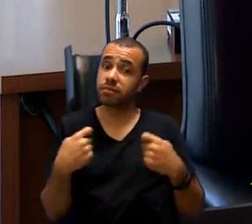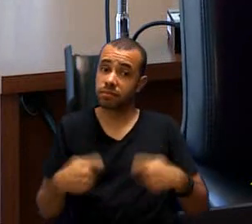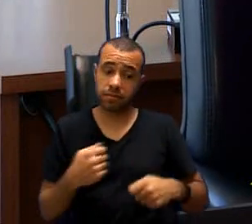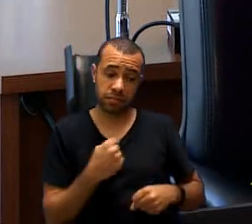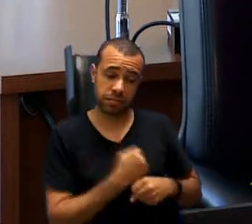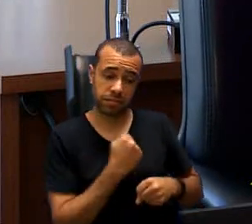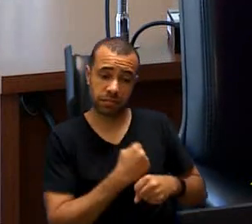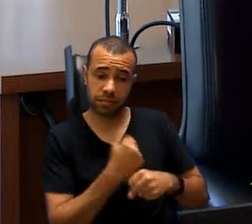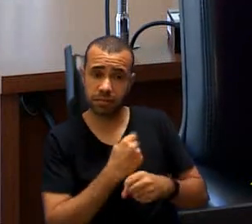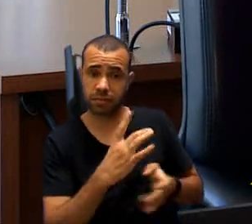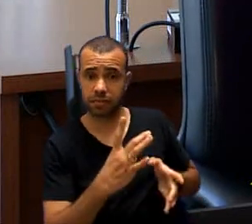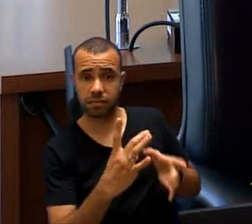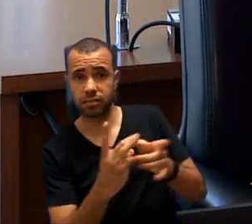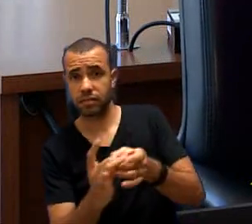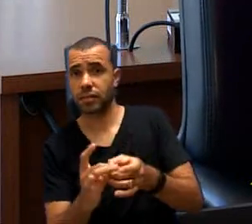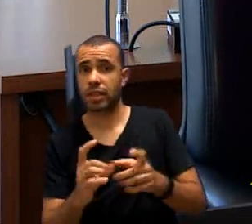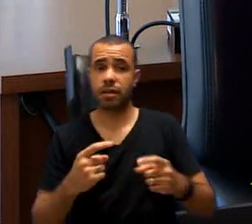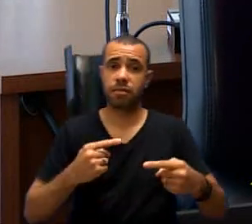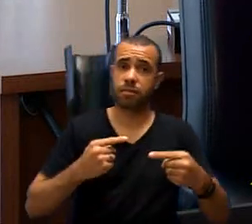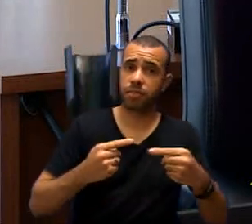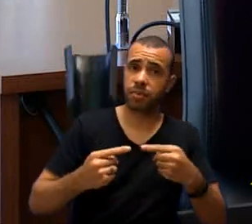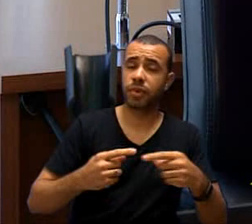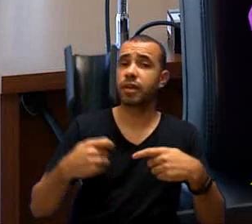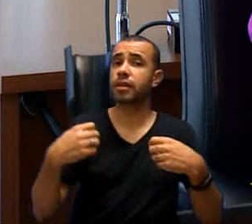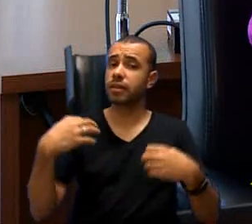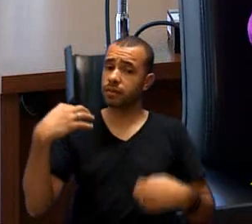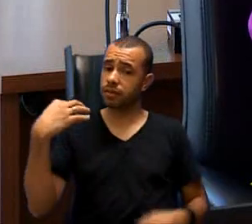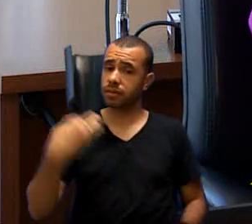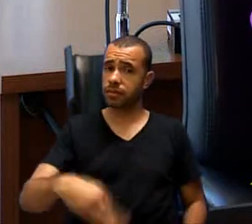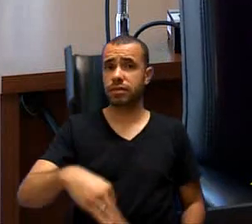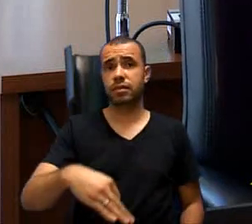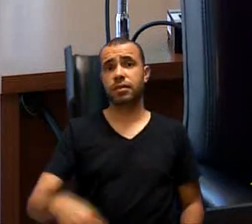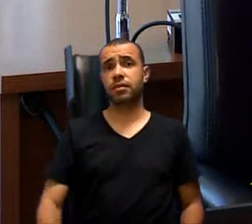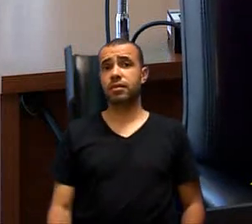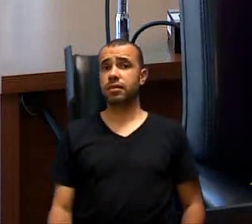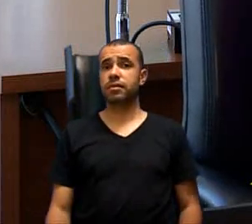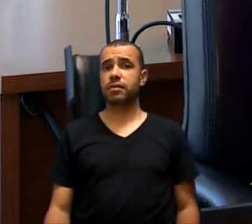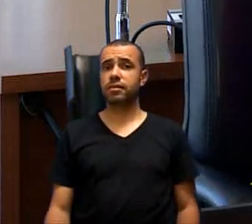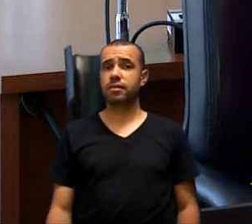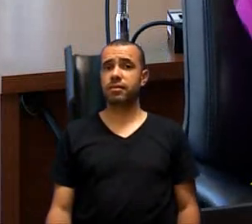sim. Está absolutamente correto isso aqui.